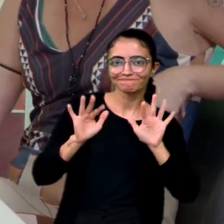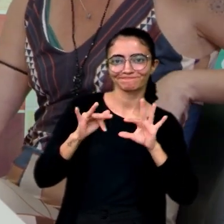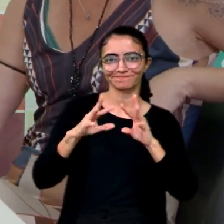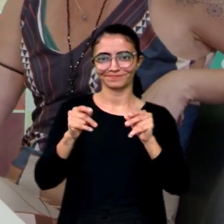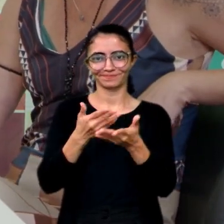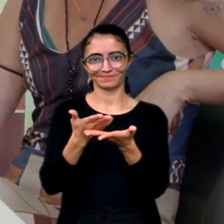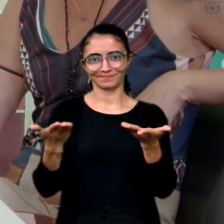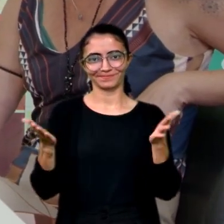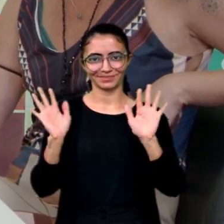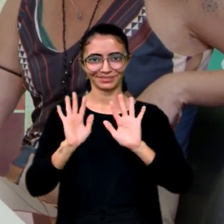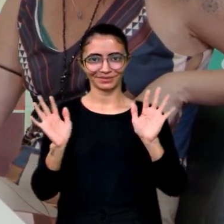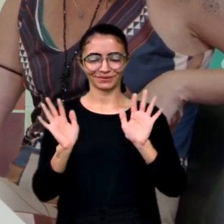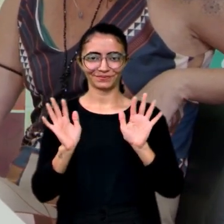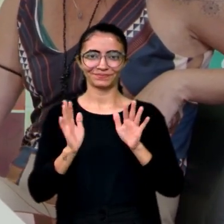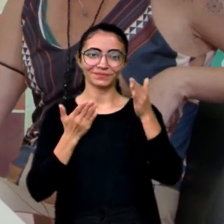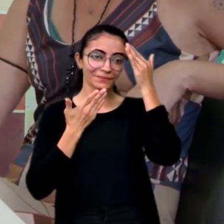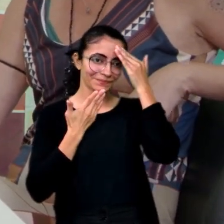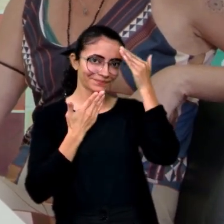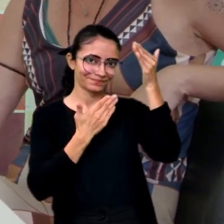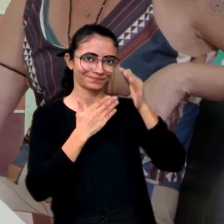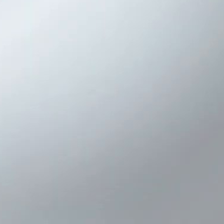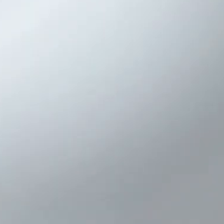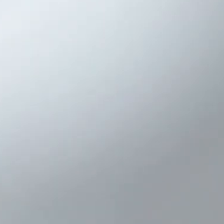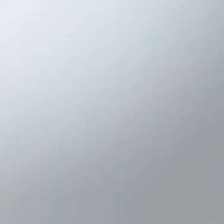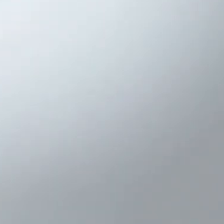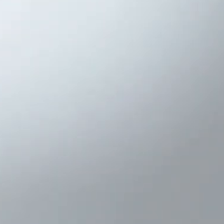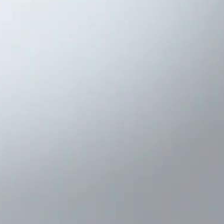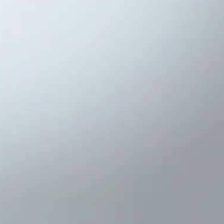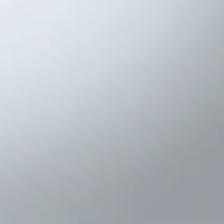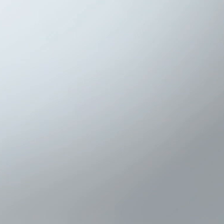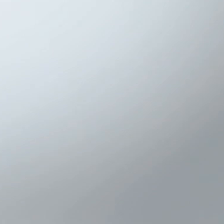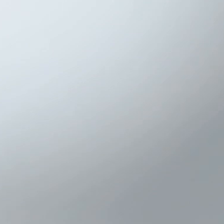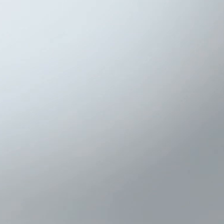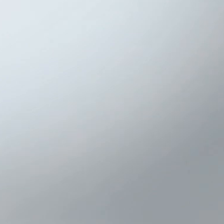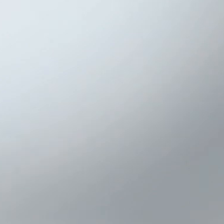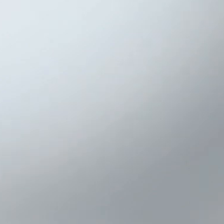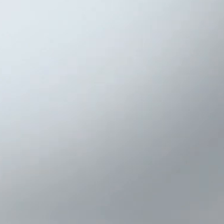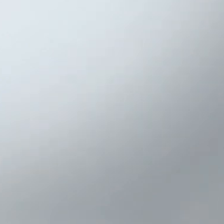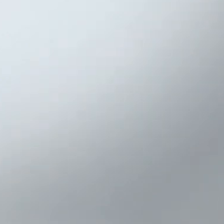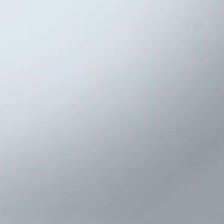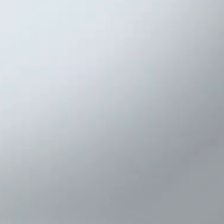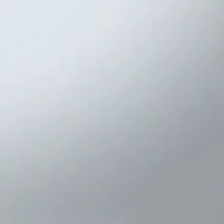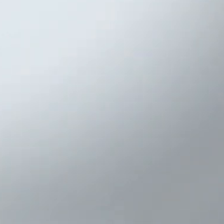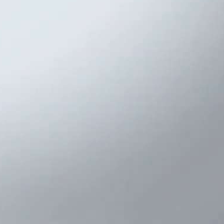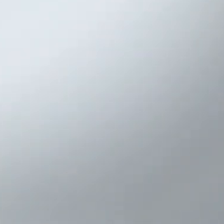e todas. Tchau, tchau. Tchau, obrigada, viu? De nada.